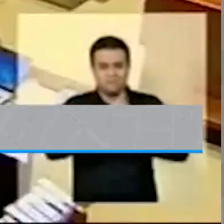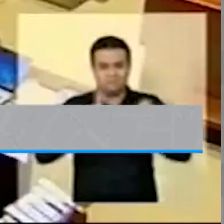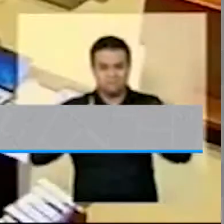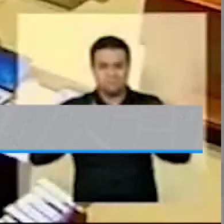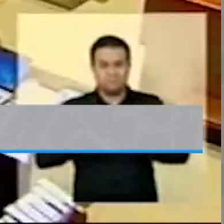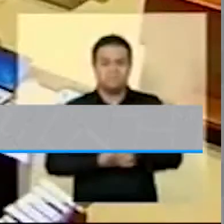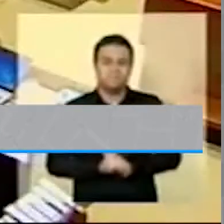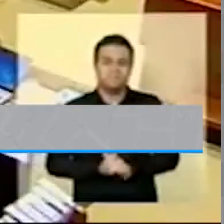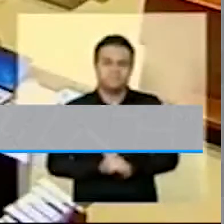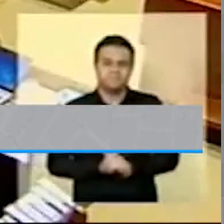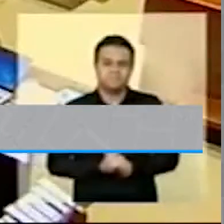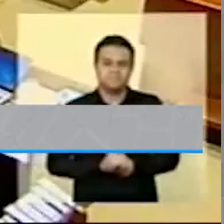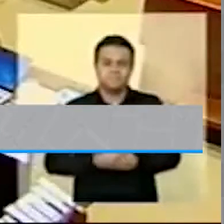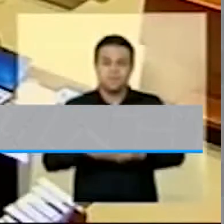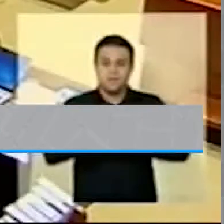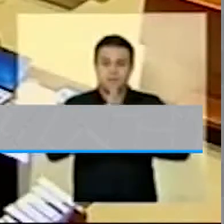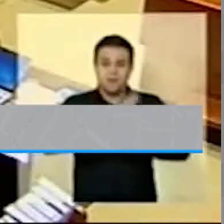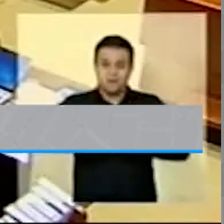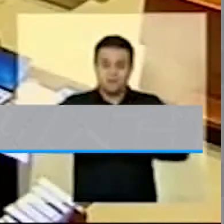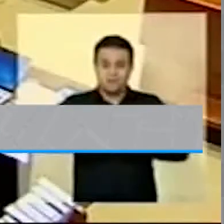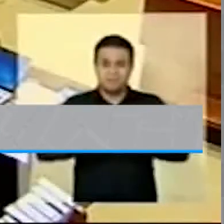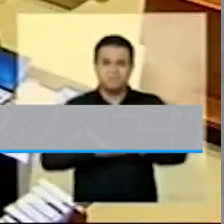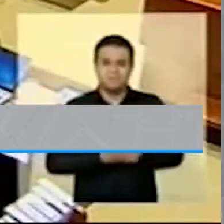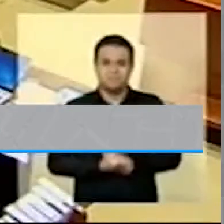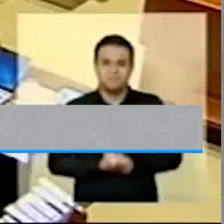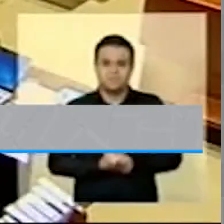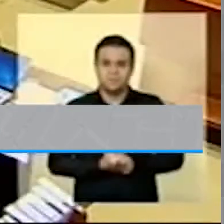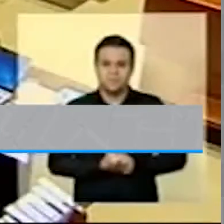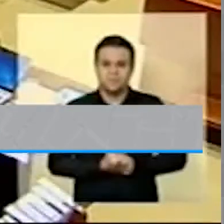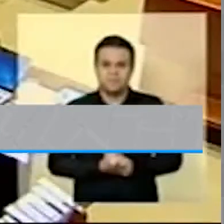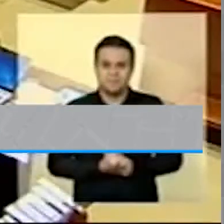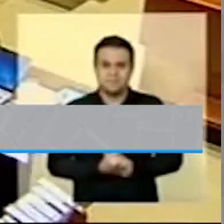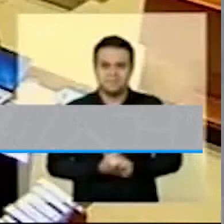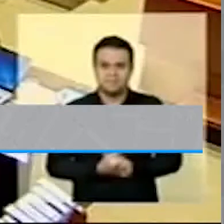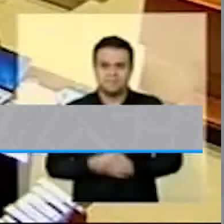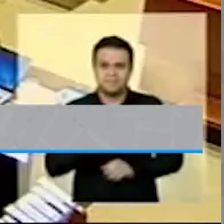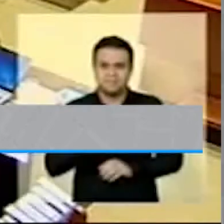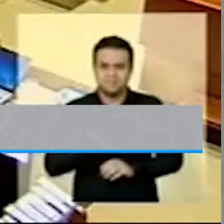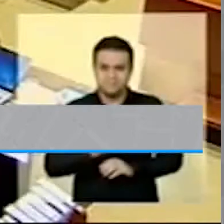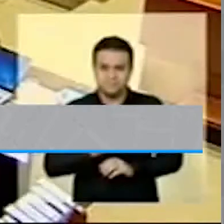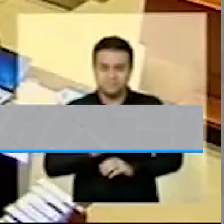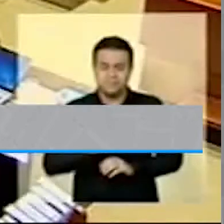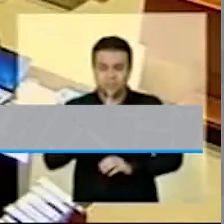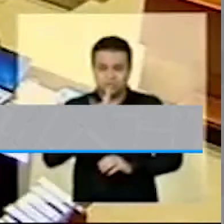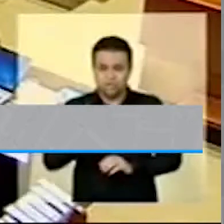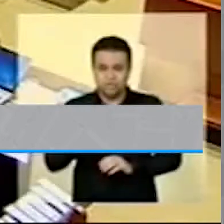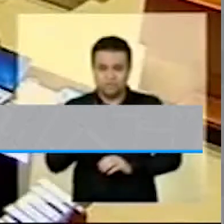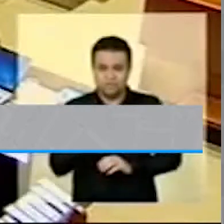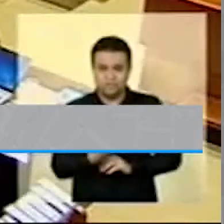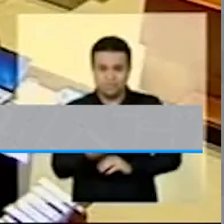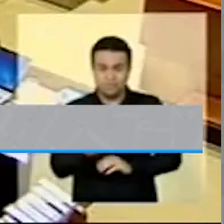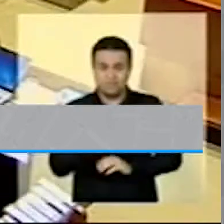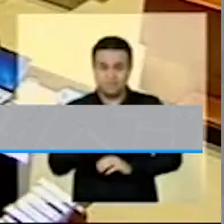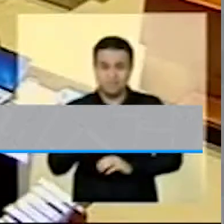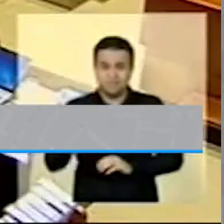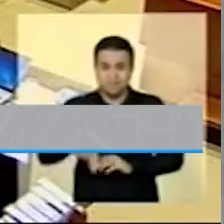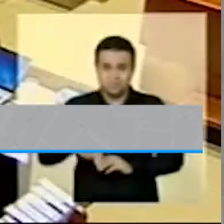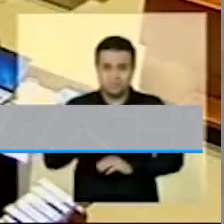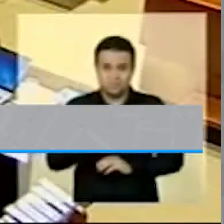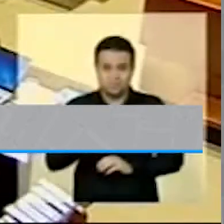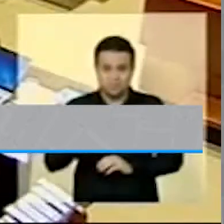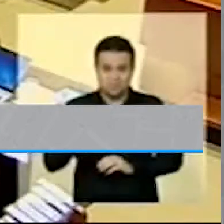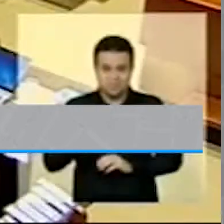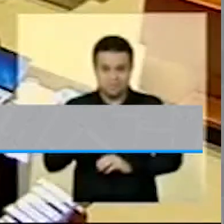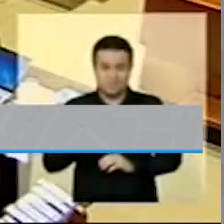três funcionários e um juiz extra os juízes serão transferidos de tribunais de todo o país ficando a cargo